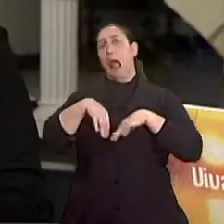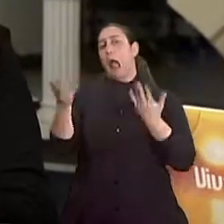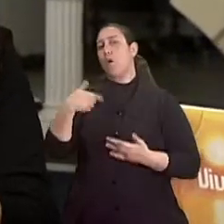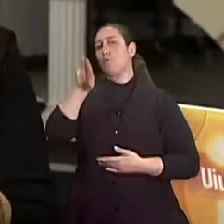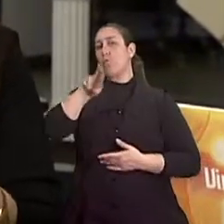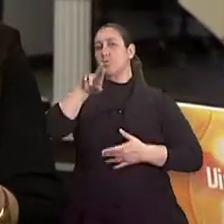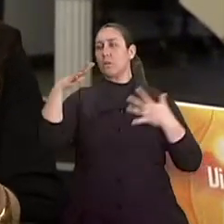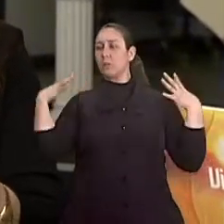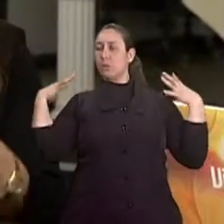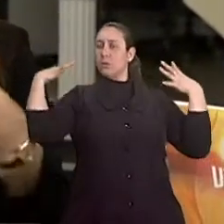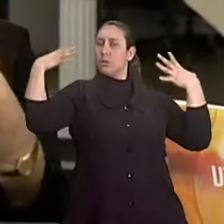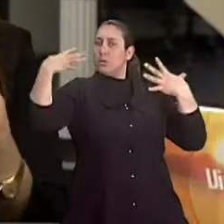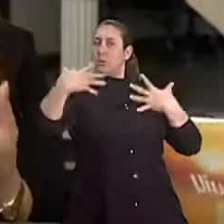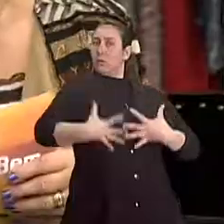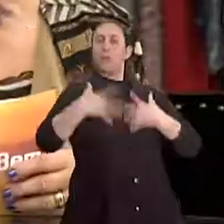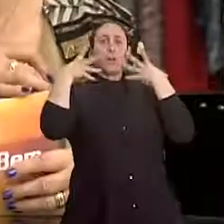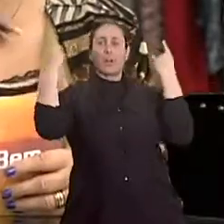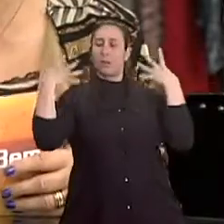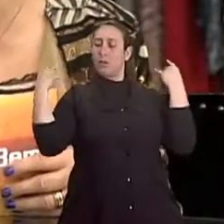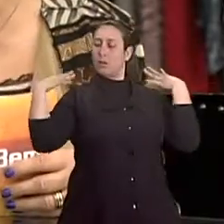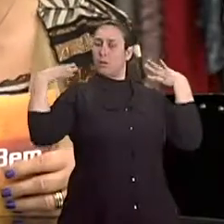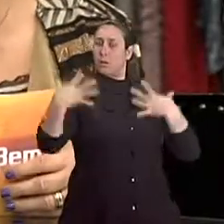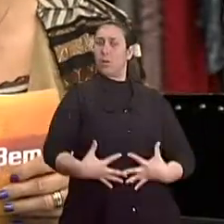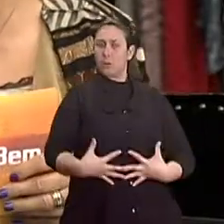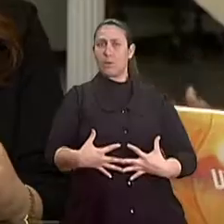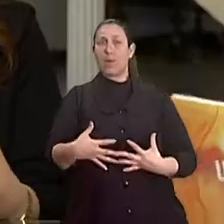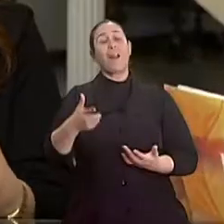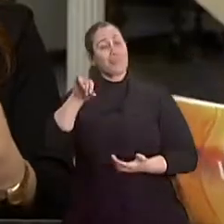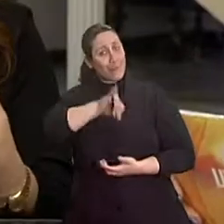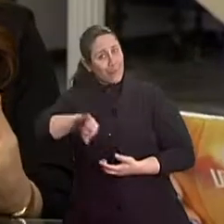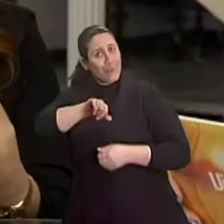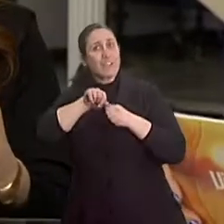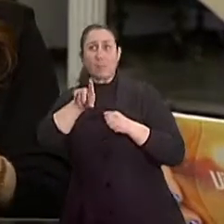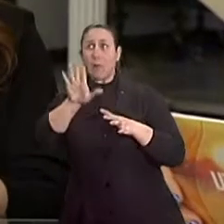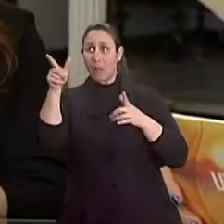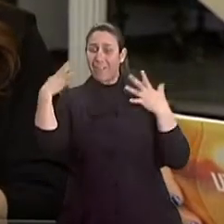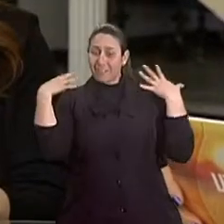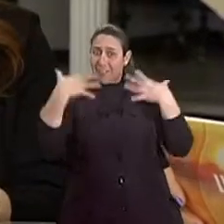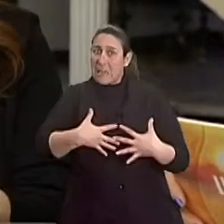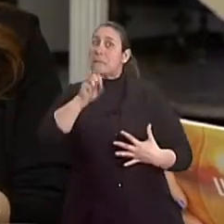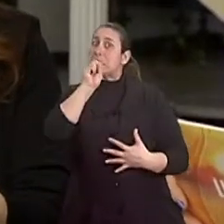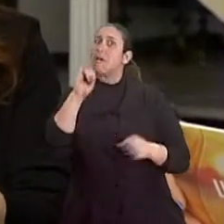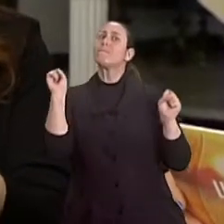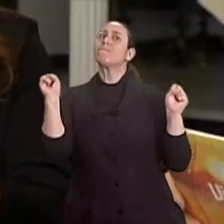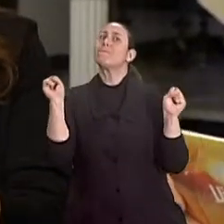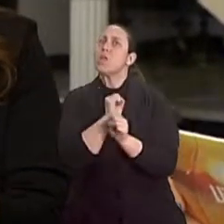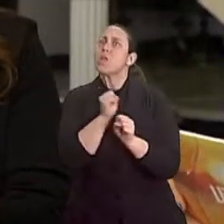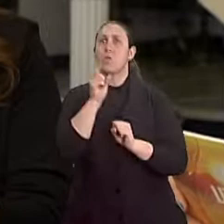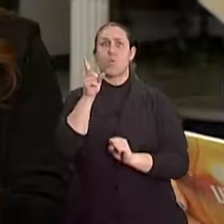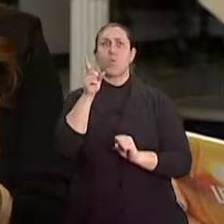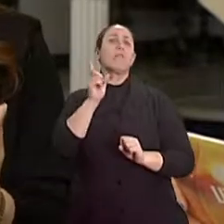pele. Gente... A gente põe em pele... Essa adequação que é fundamental a gente falar. A gente põe em pele quando está frio, mas não